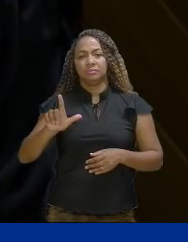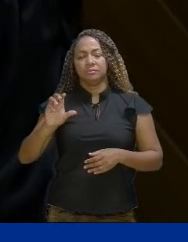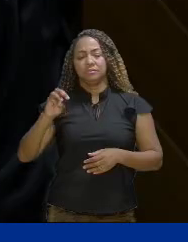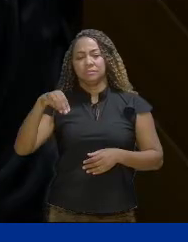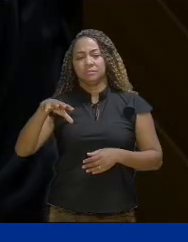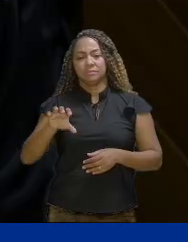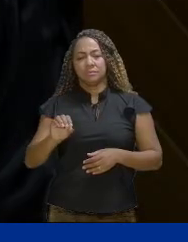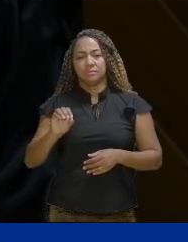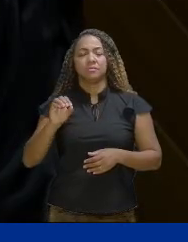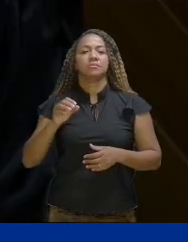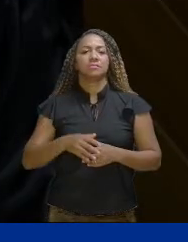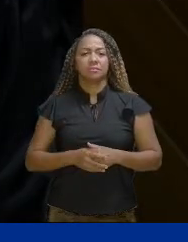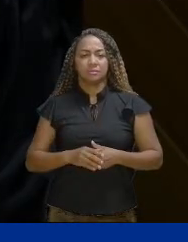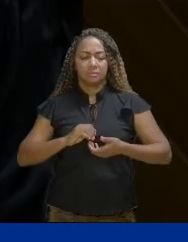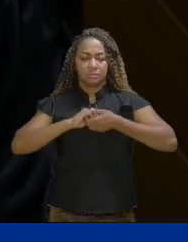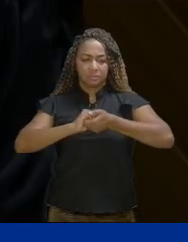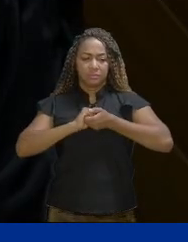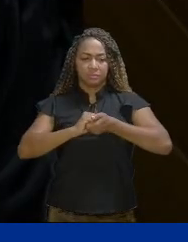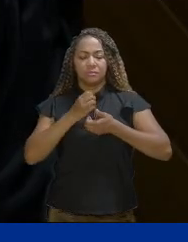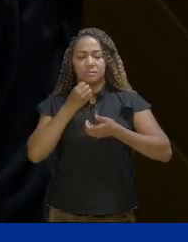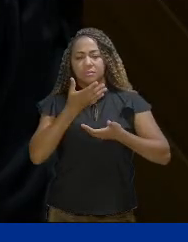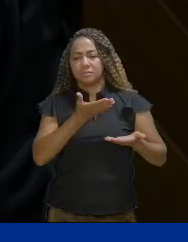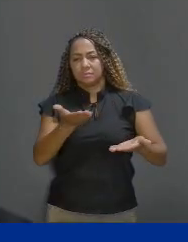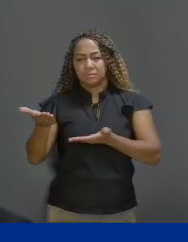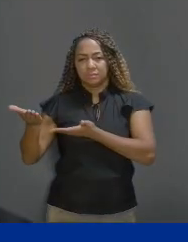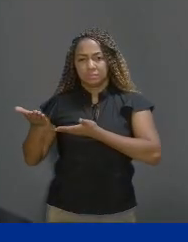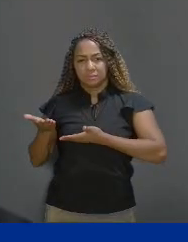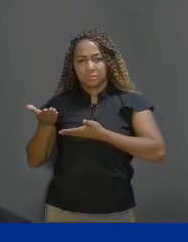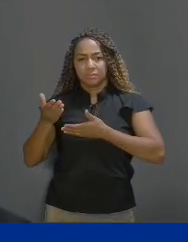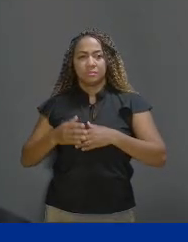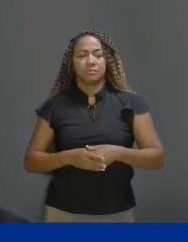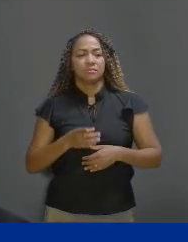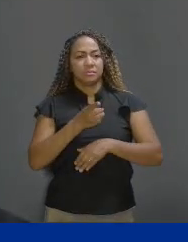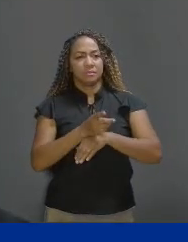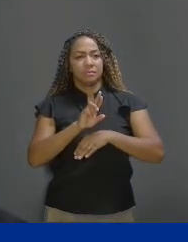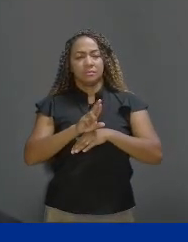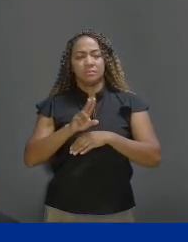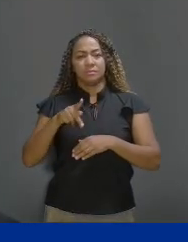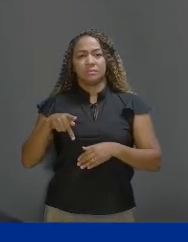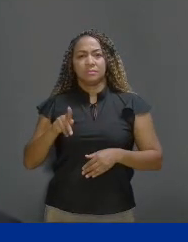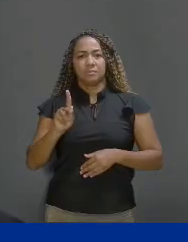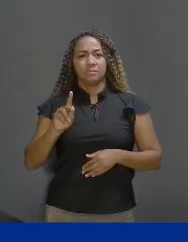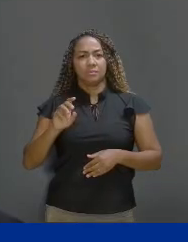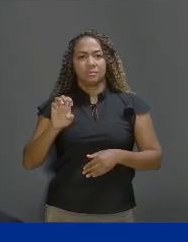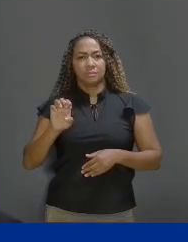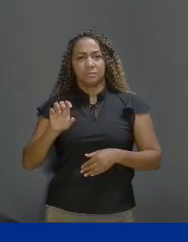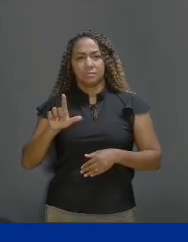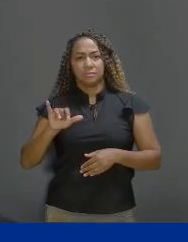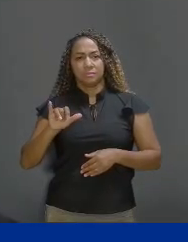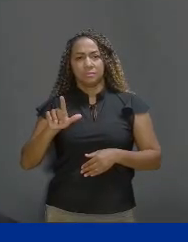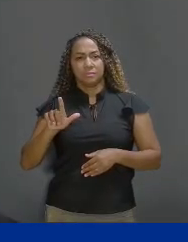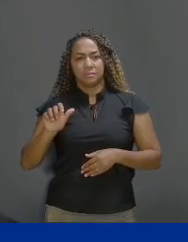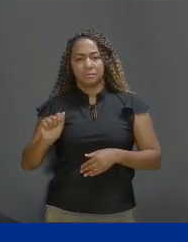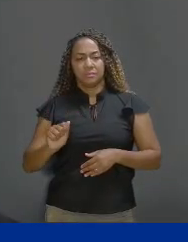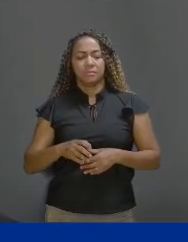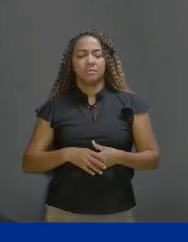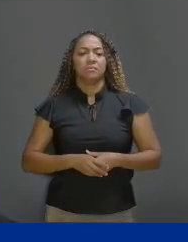Gonçalves para fazer a saudação de boas-vindas à doutora Keila Utzig.